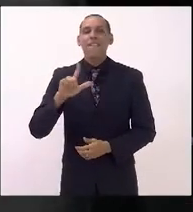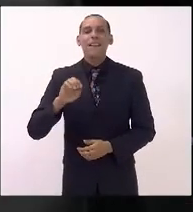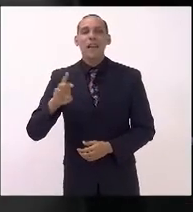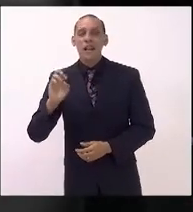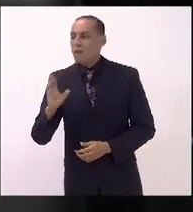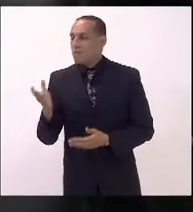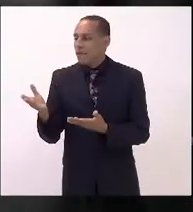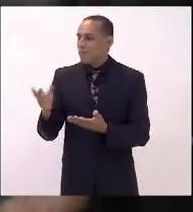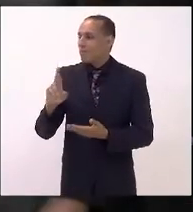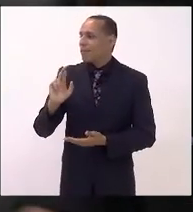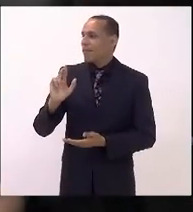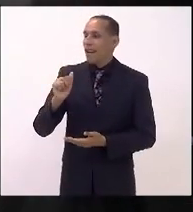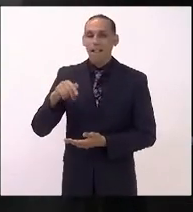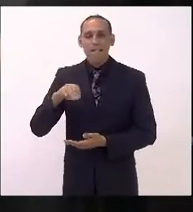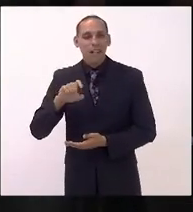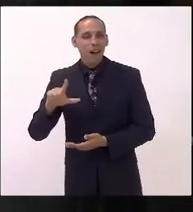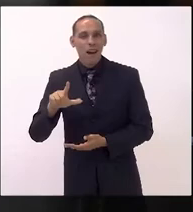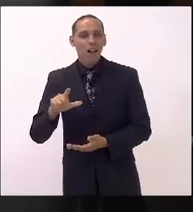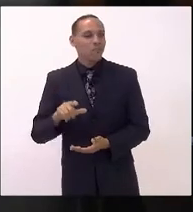a Raquel,